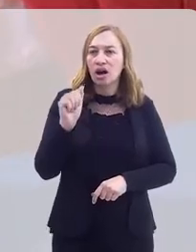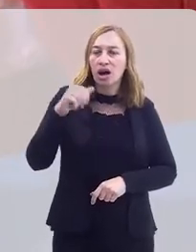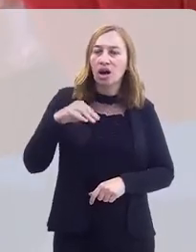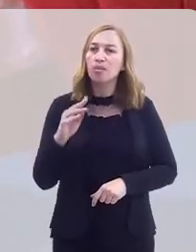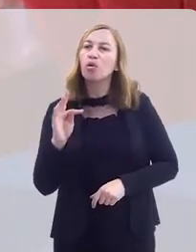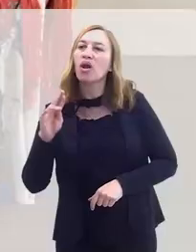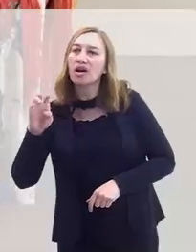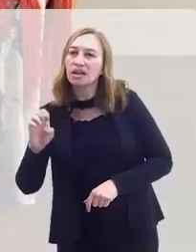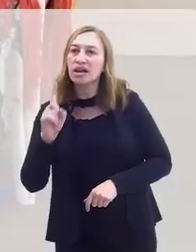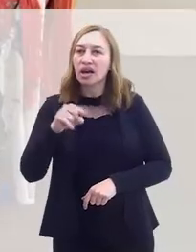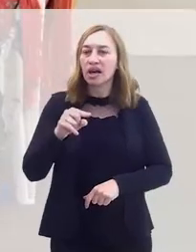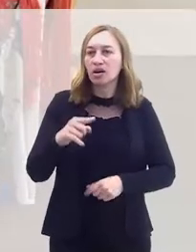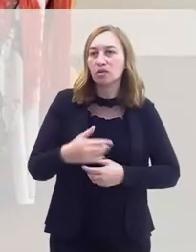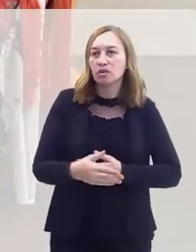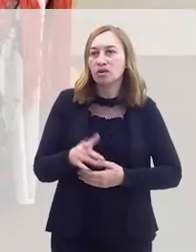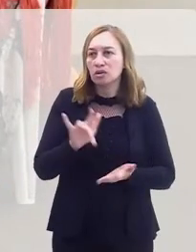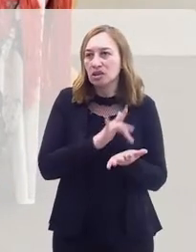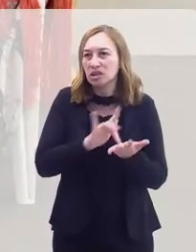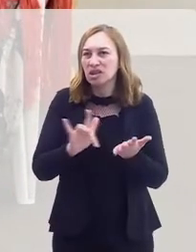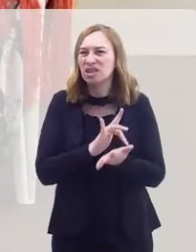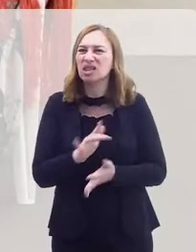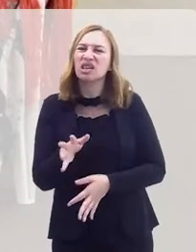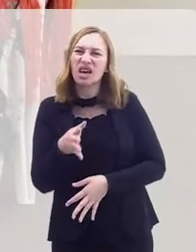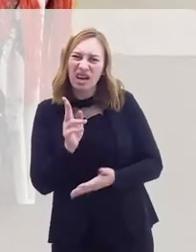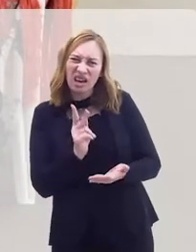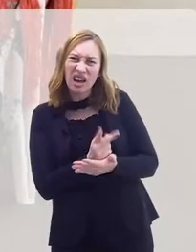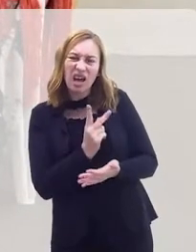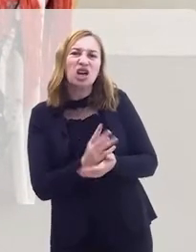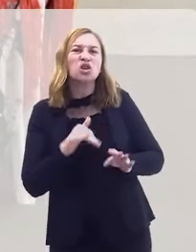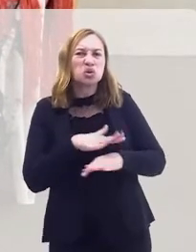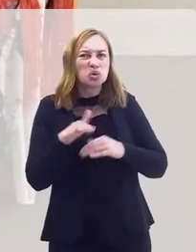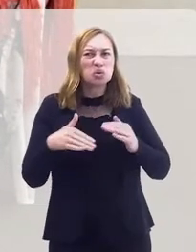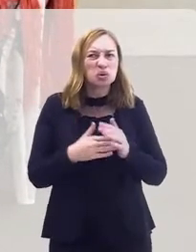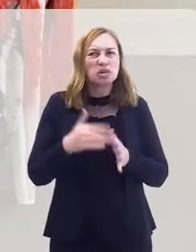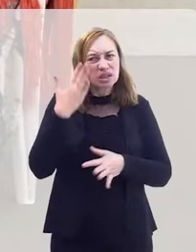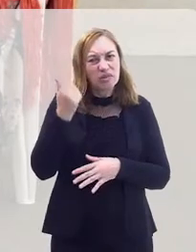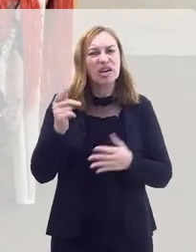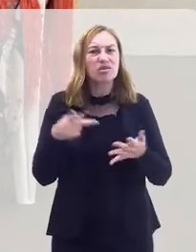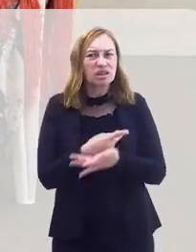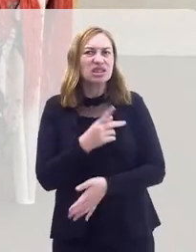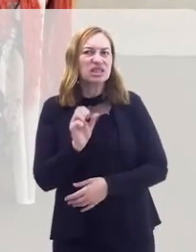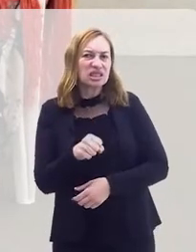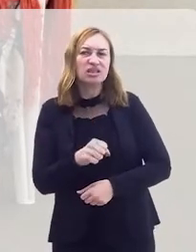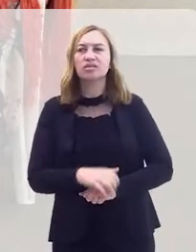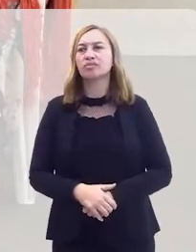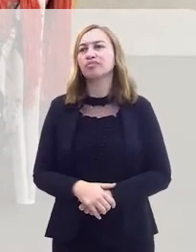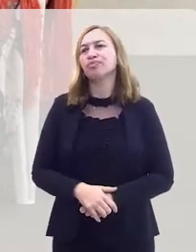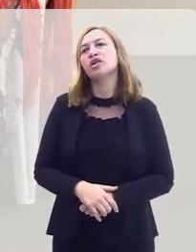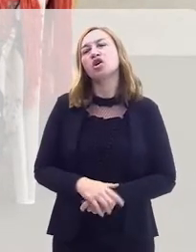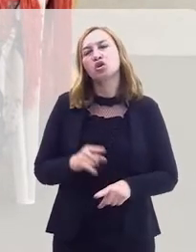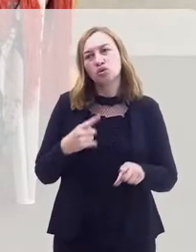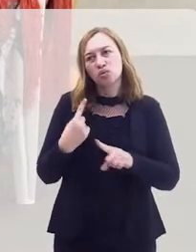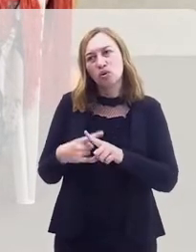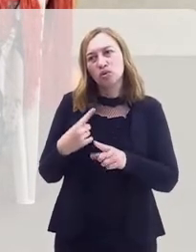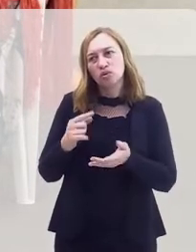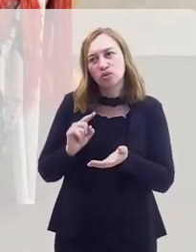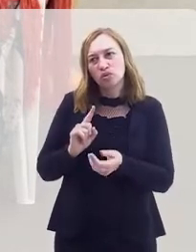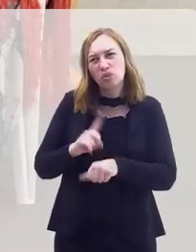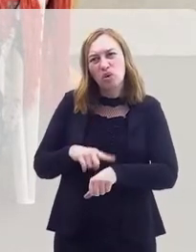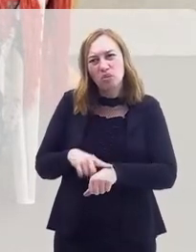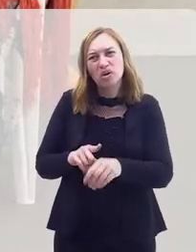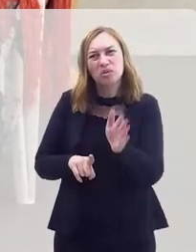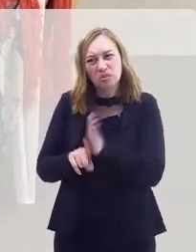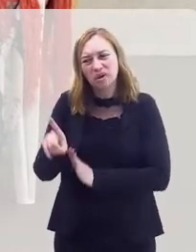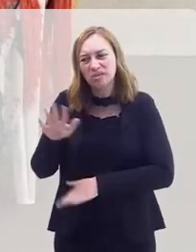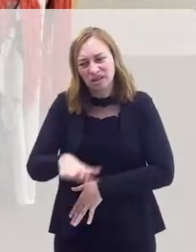ciganos. Né? Porque... Quer dizer, um pouco de hipocrisia, né? Porque todo mundo sabia que isso acontecia. Sim. E aí, na hora de perguntar